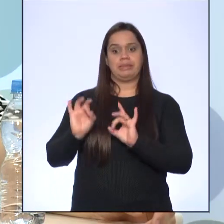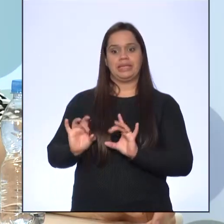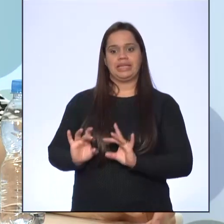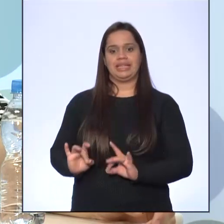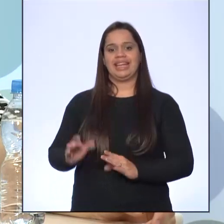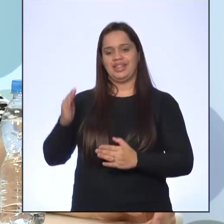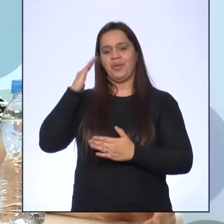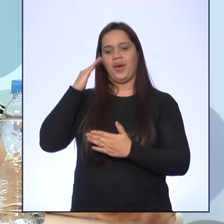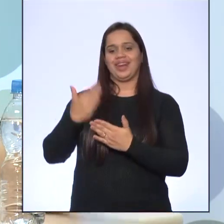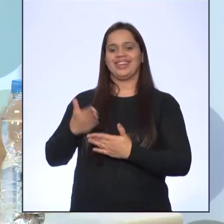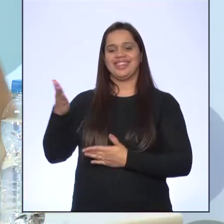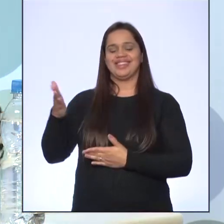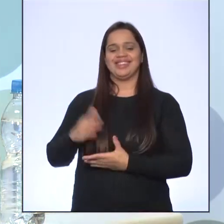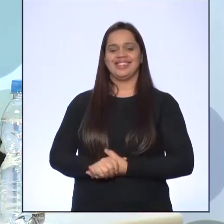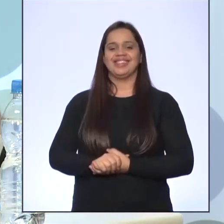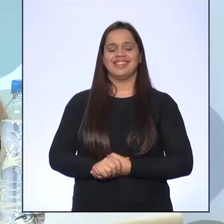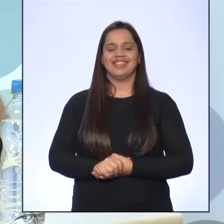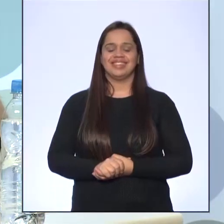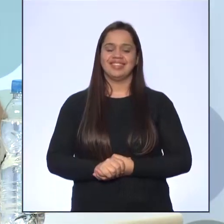nela.